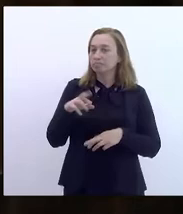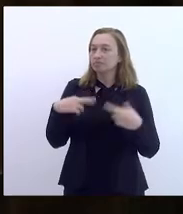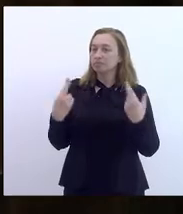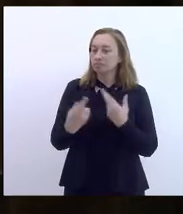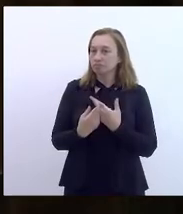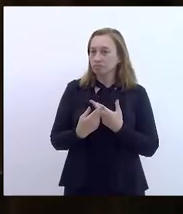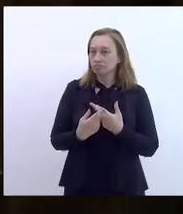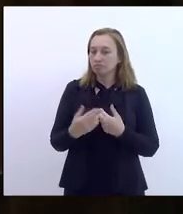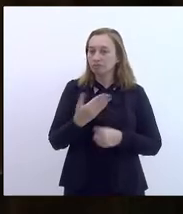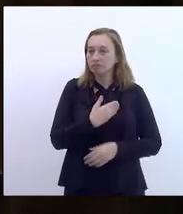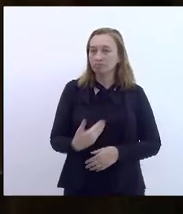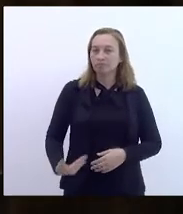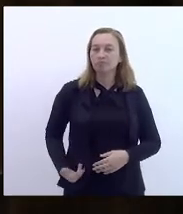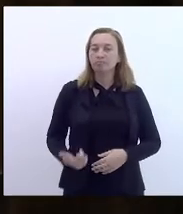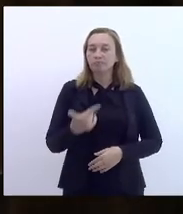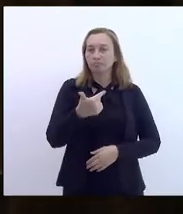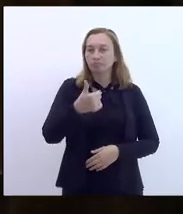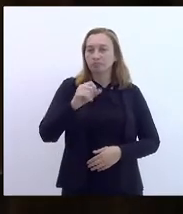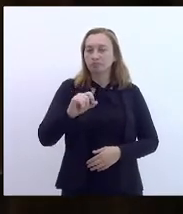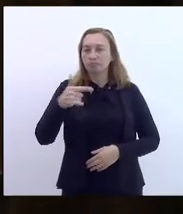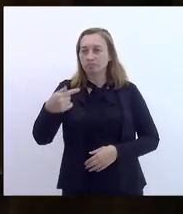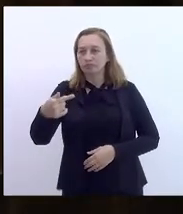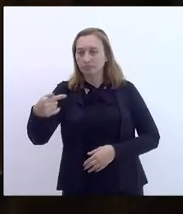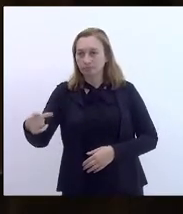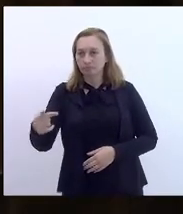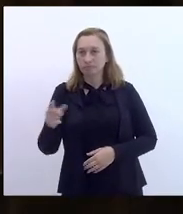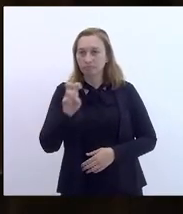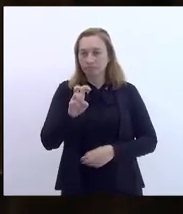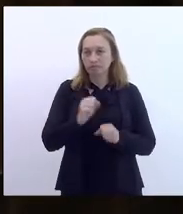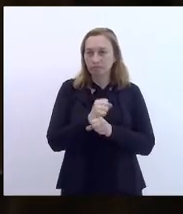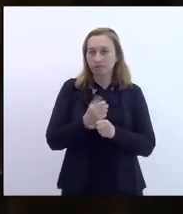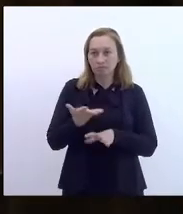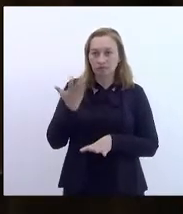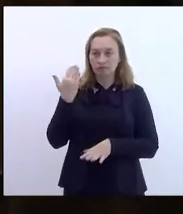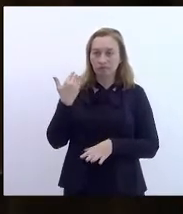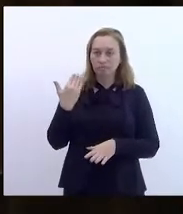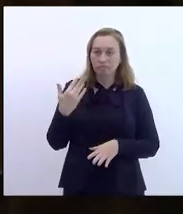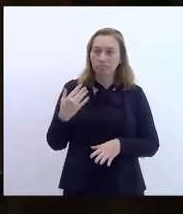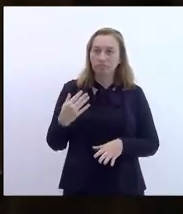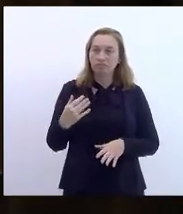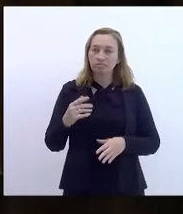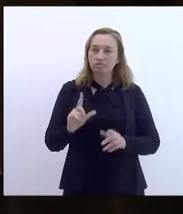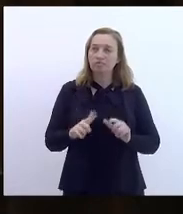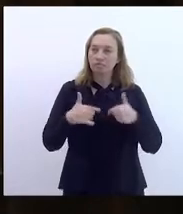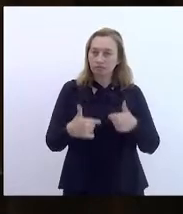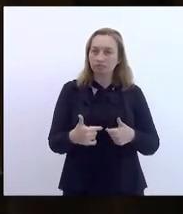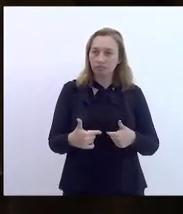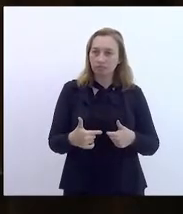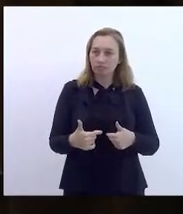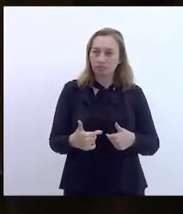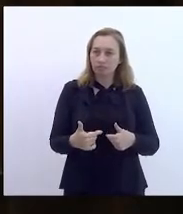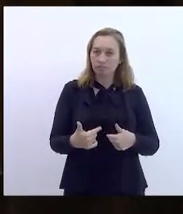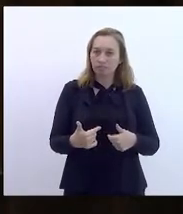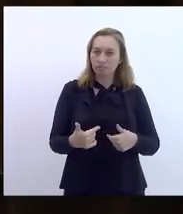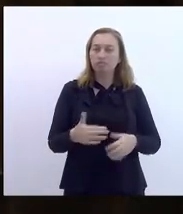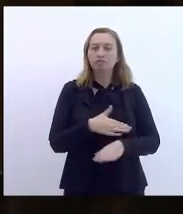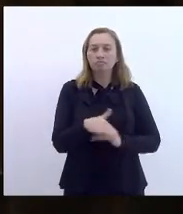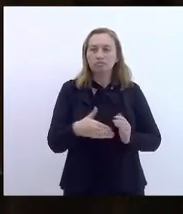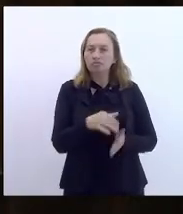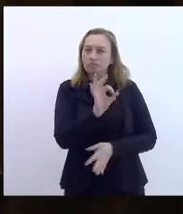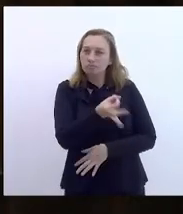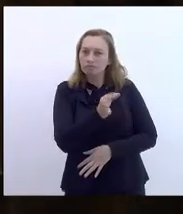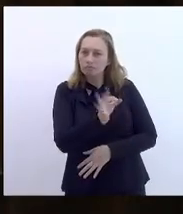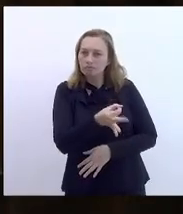pública de 2017 portanto cinco anos atrás tivessem sido colocado em prática Com toda